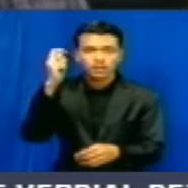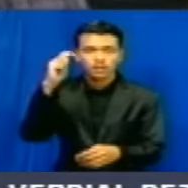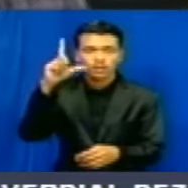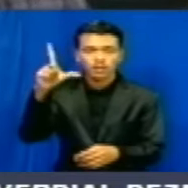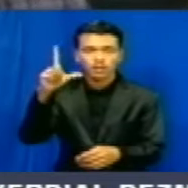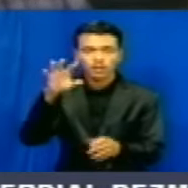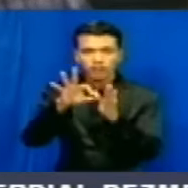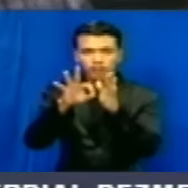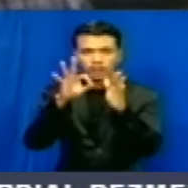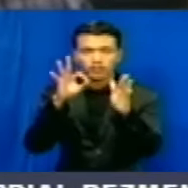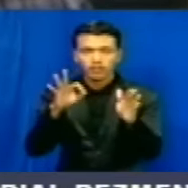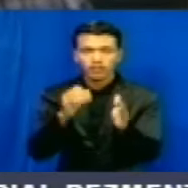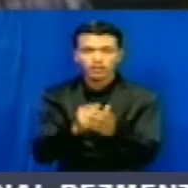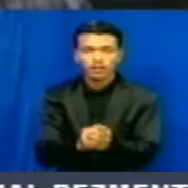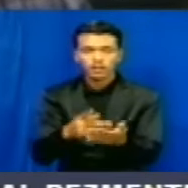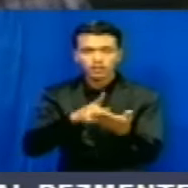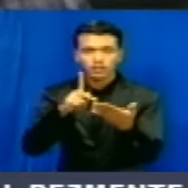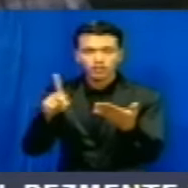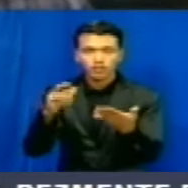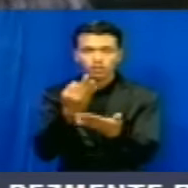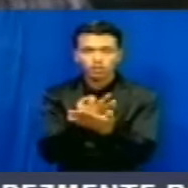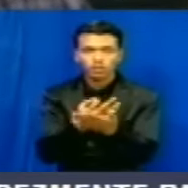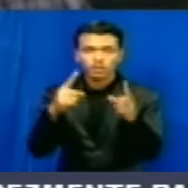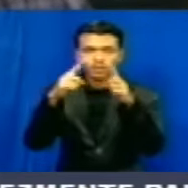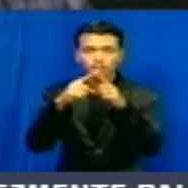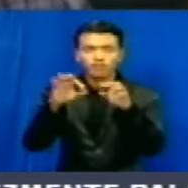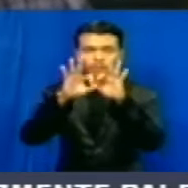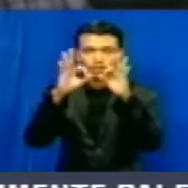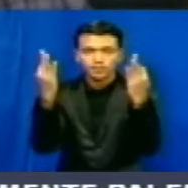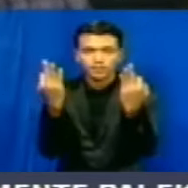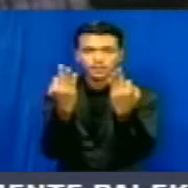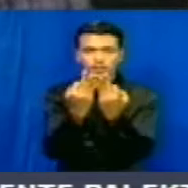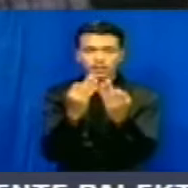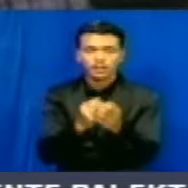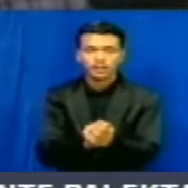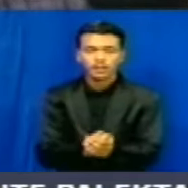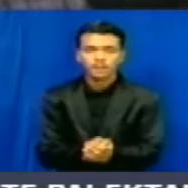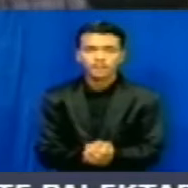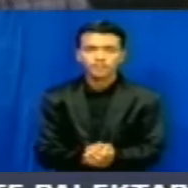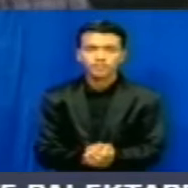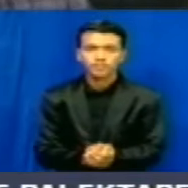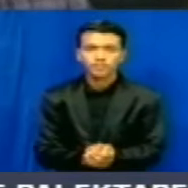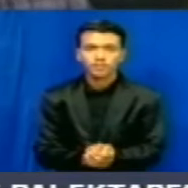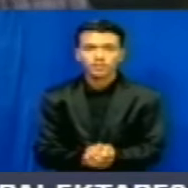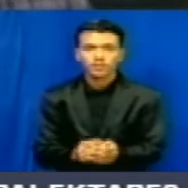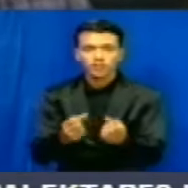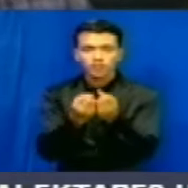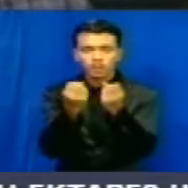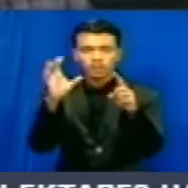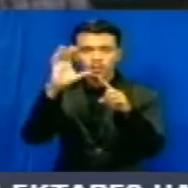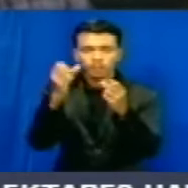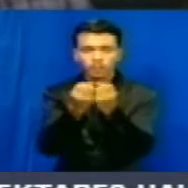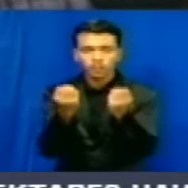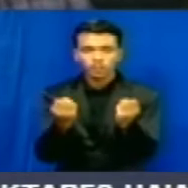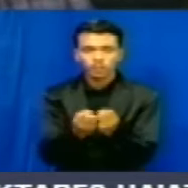né? Cata pagamento de subsídio já não é ba uma caim. Então, quer dizer que suco, se fez o suco,